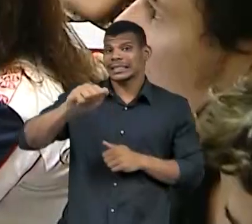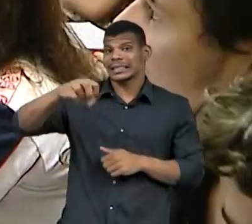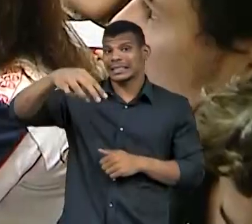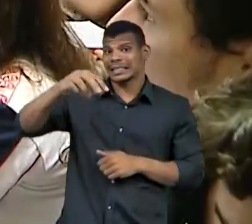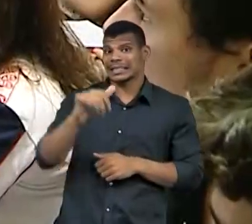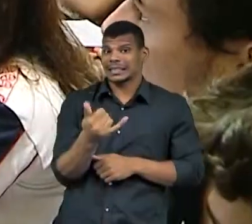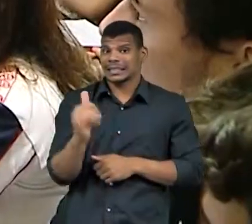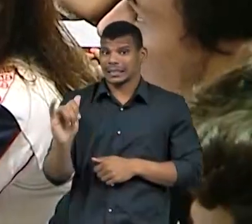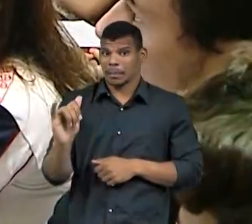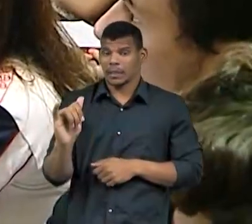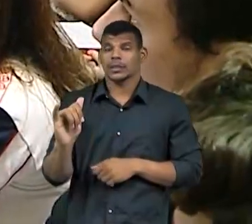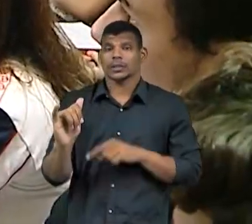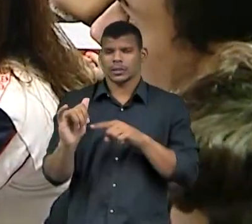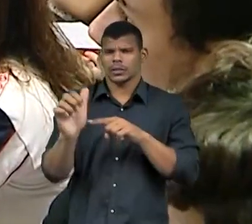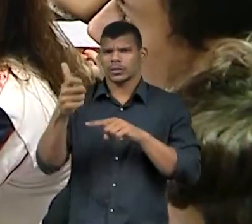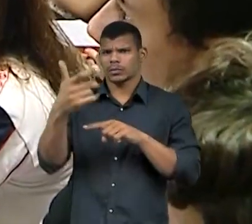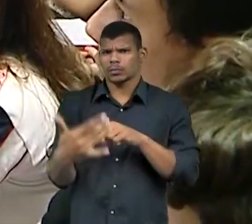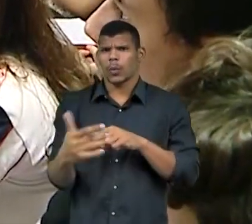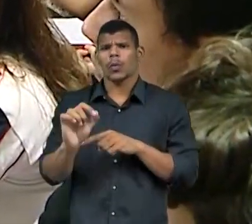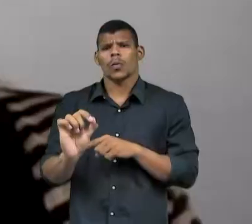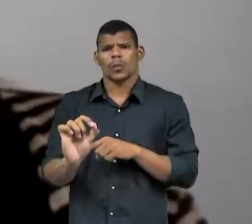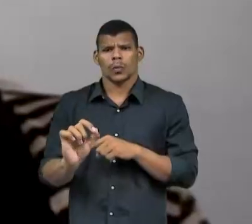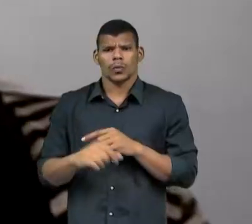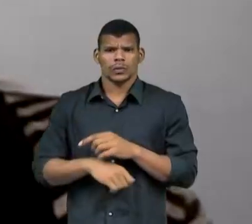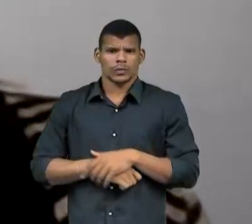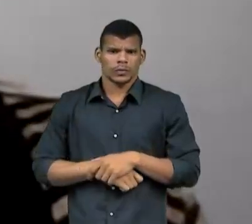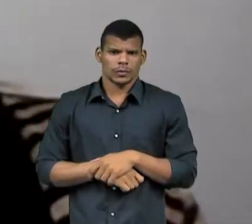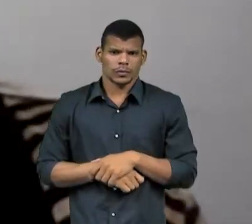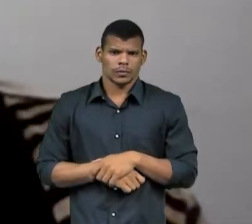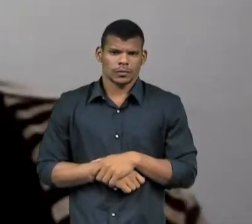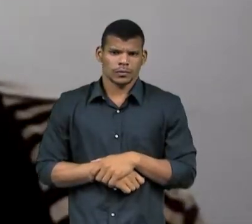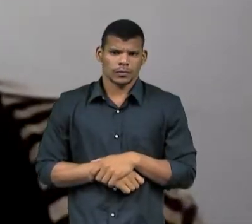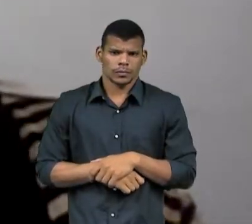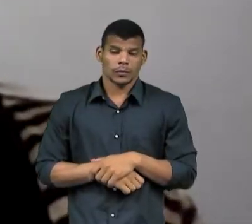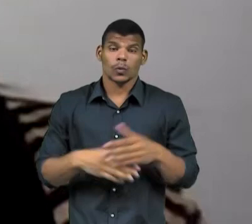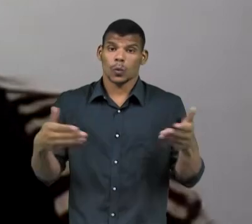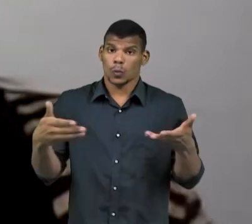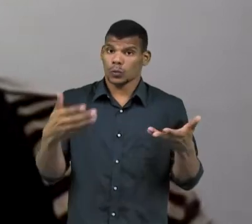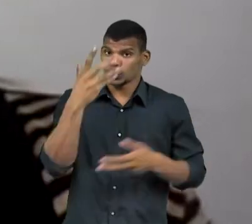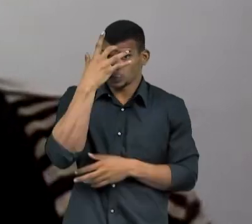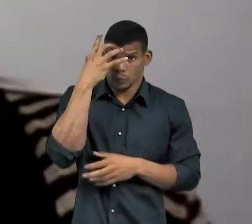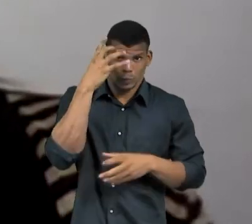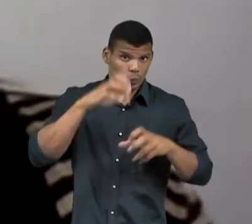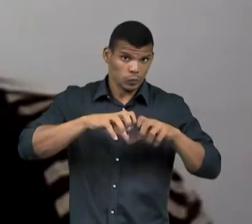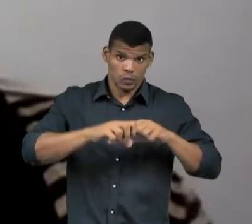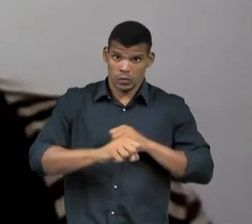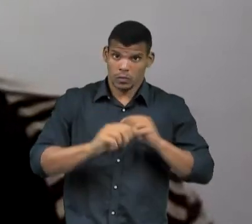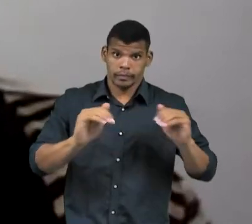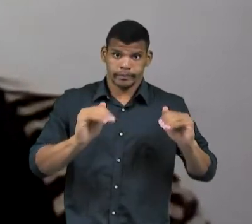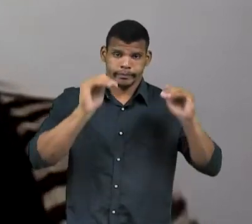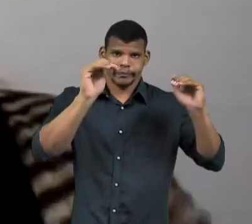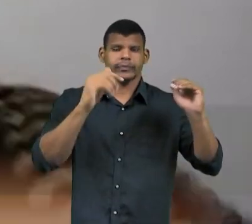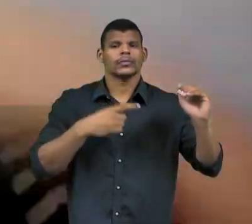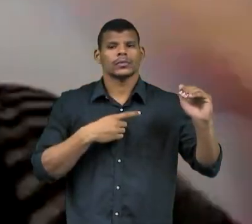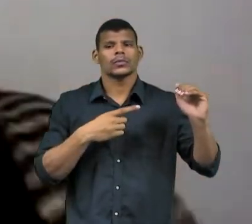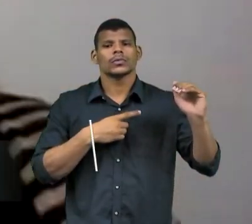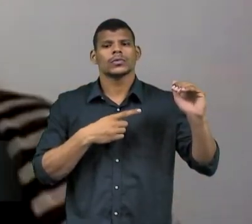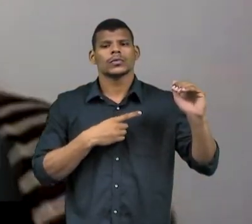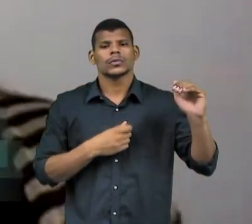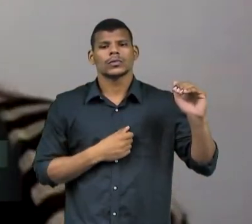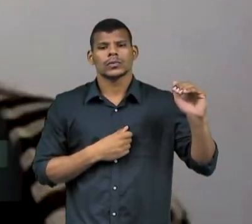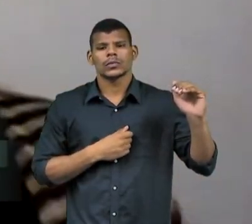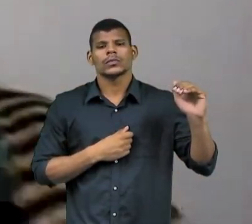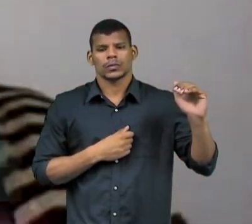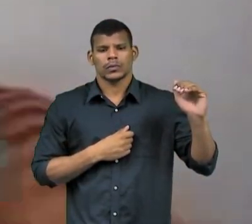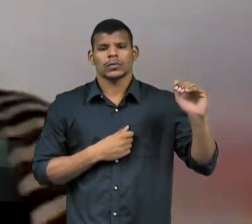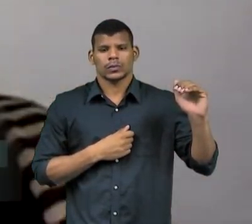é fator essencial para o crescimento profissional. Hoje o nível superior ele não só eleva a questão do coeficiente